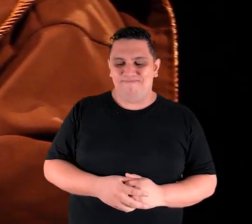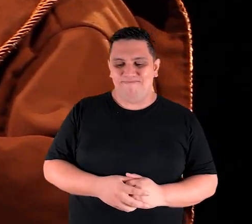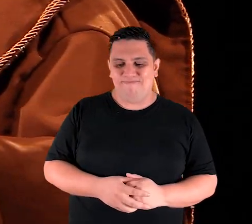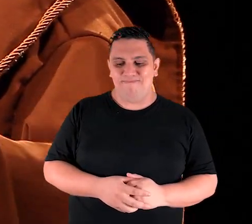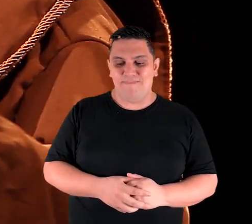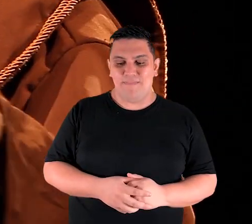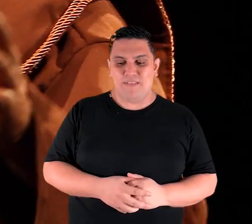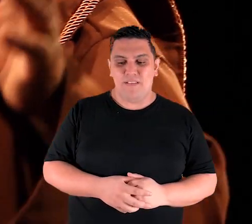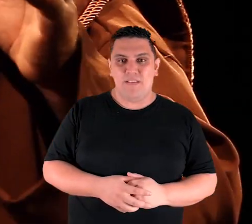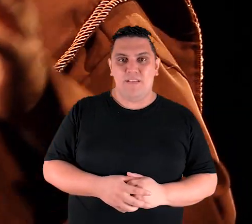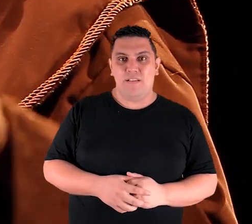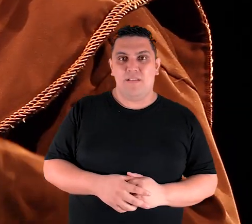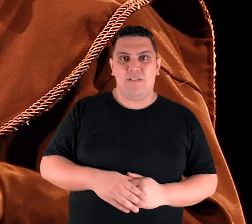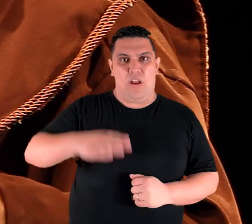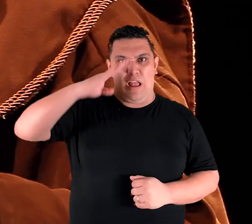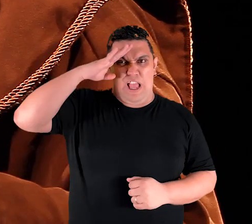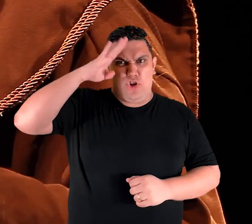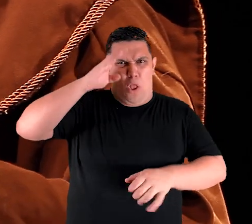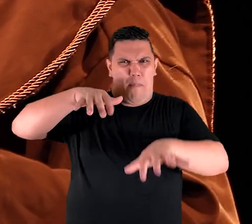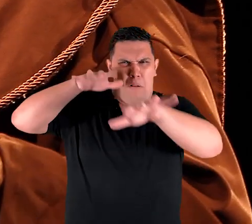As tropas do Império invadiram,